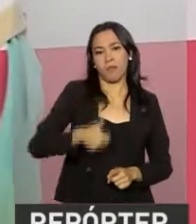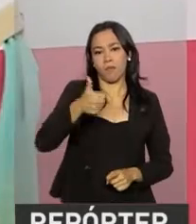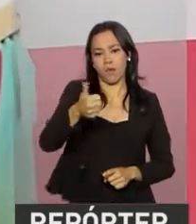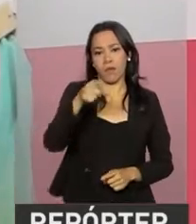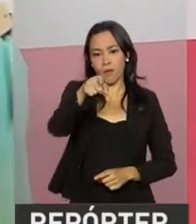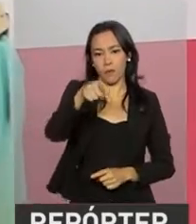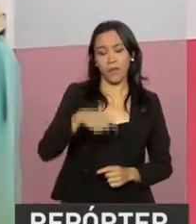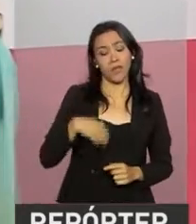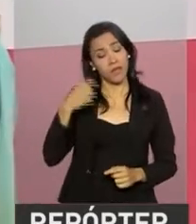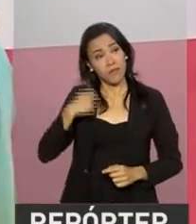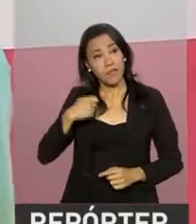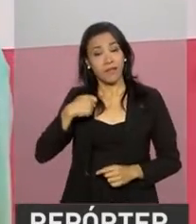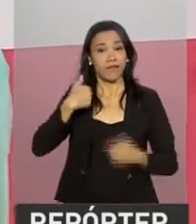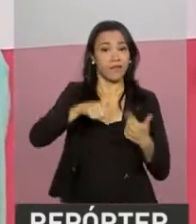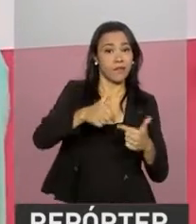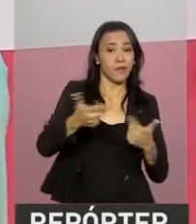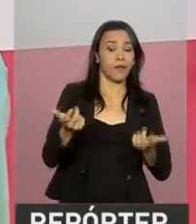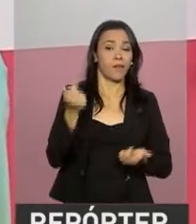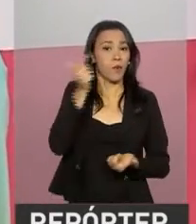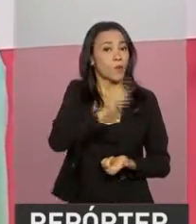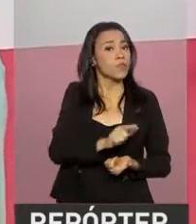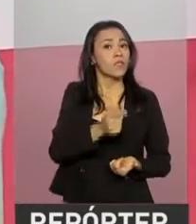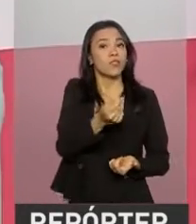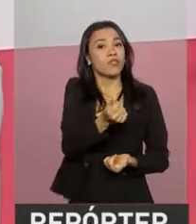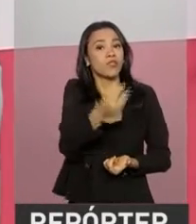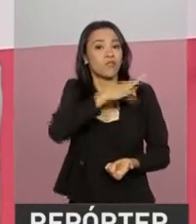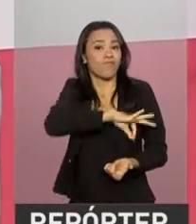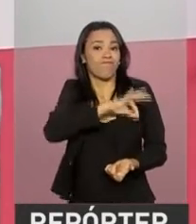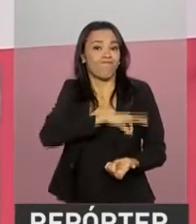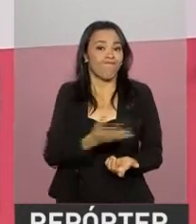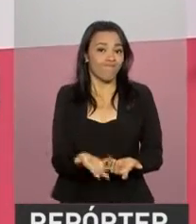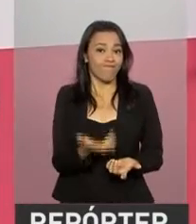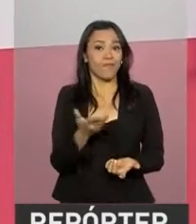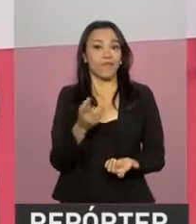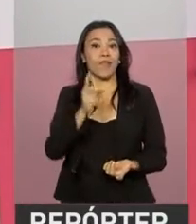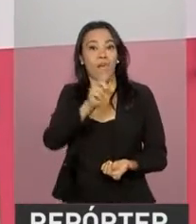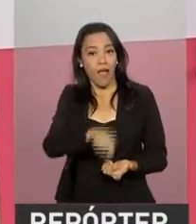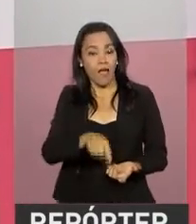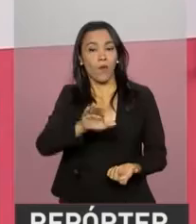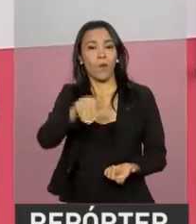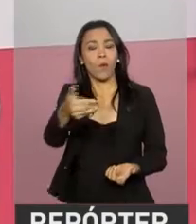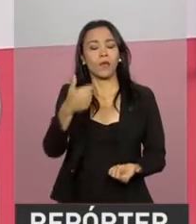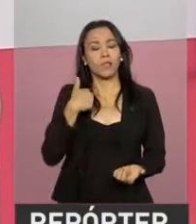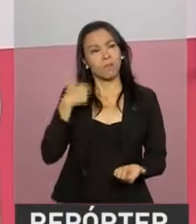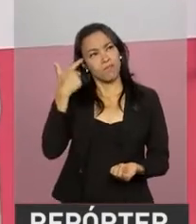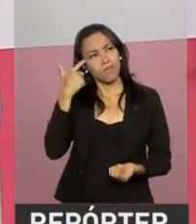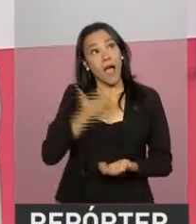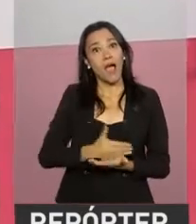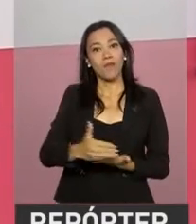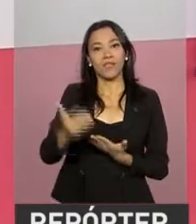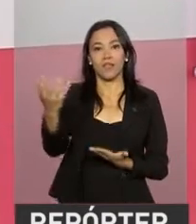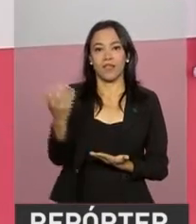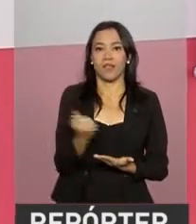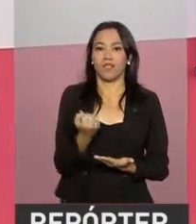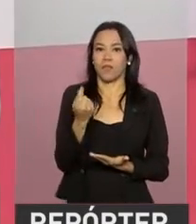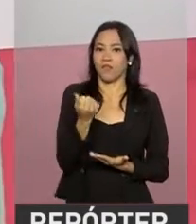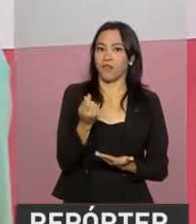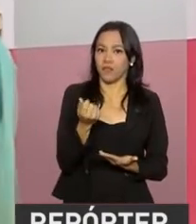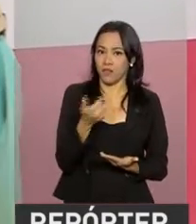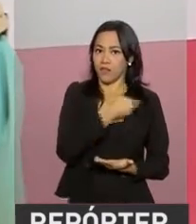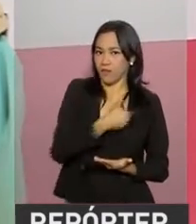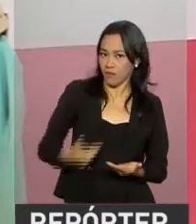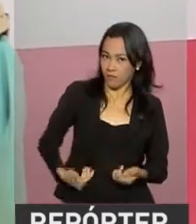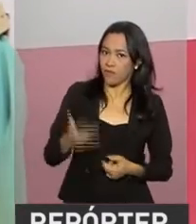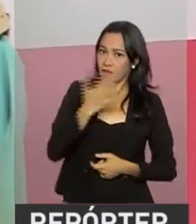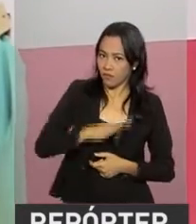que trabalhar, conseguir alguma fonte de renda, e foi justamente quando eu comecei a receber a